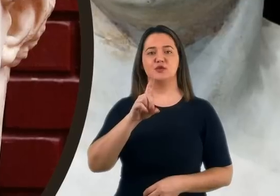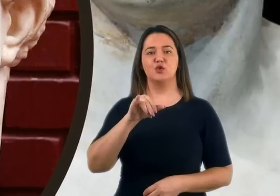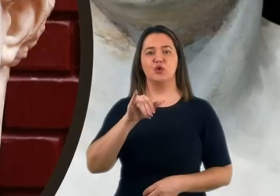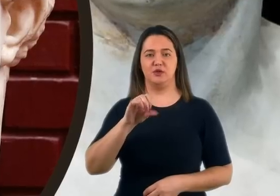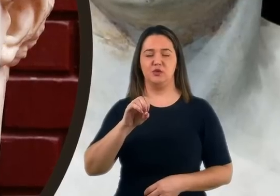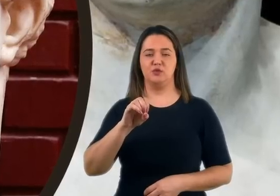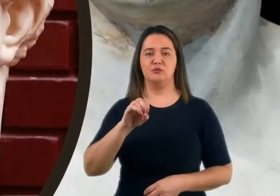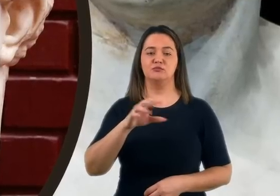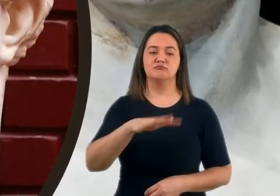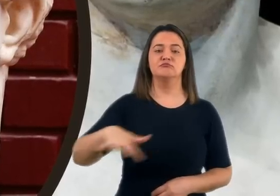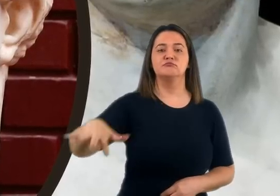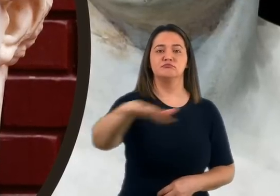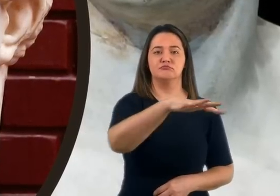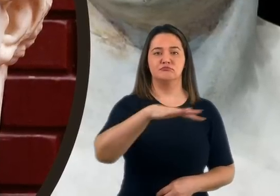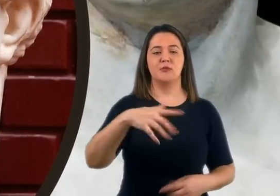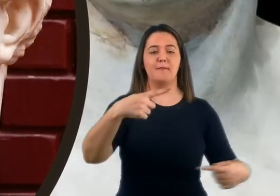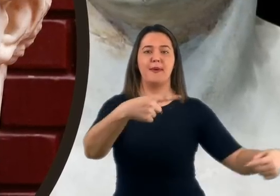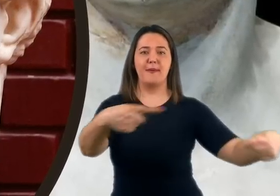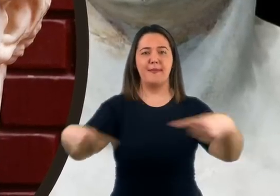por Alexandre Magno.